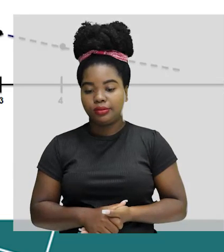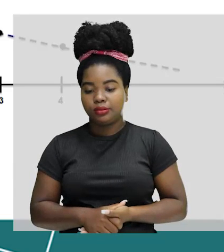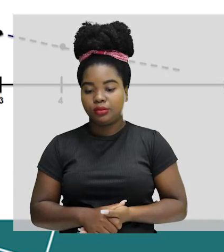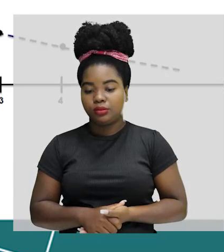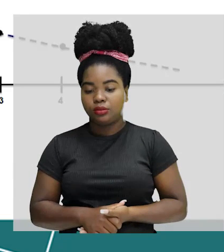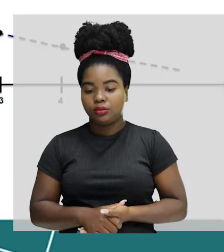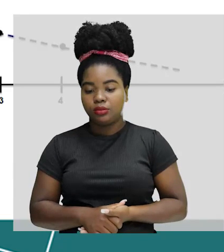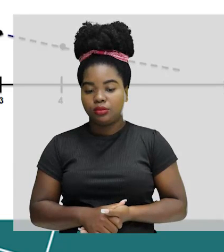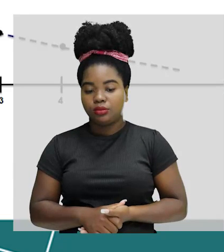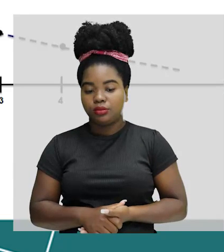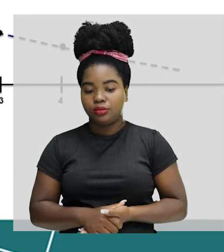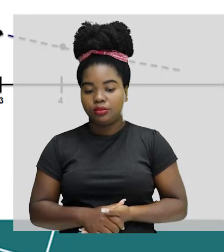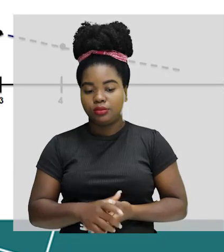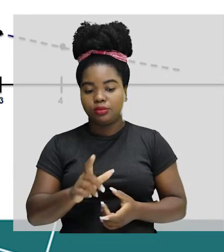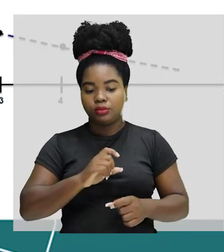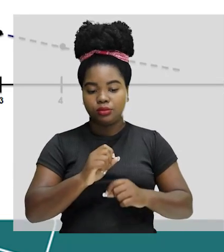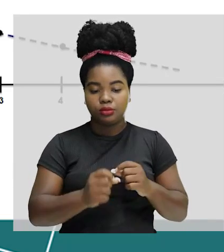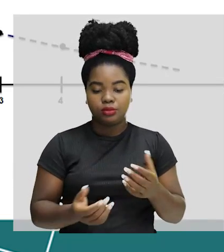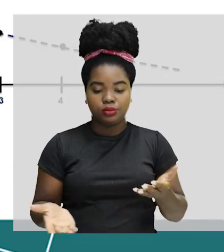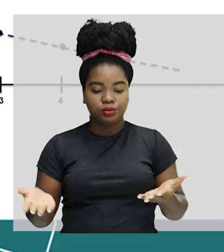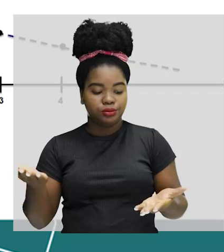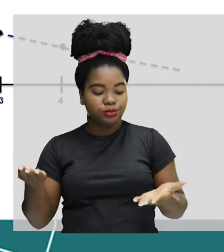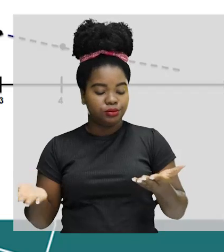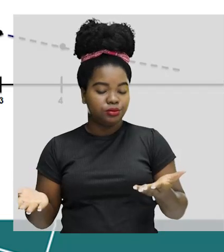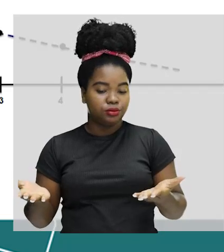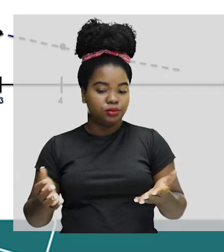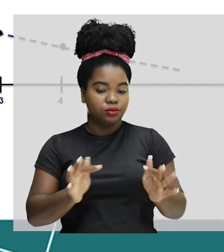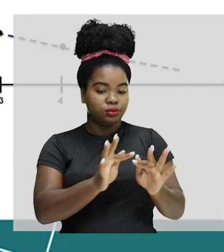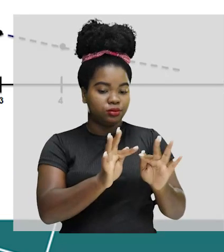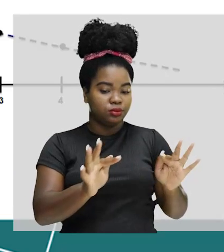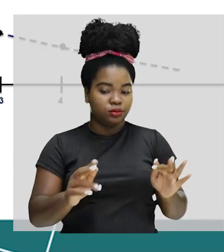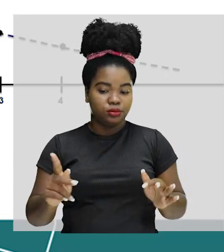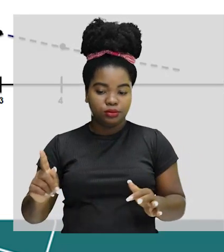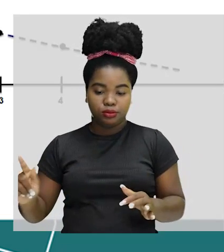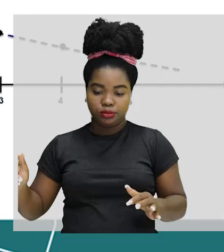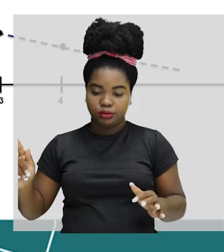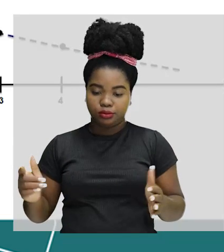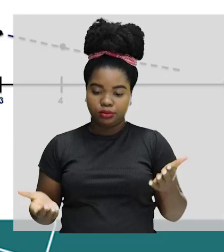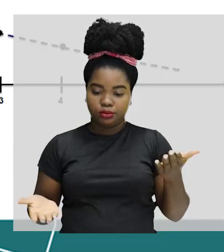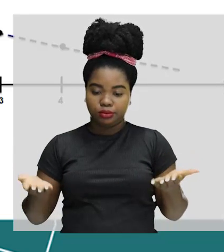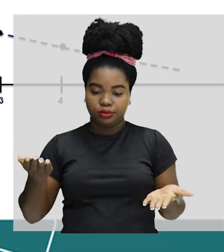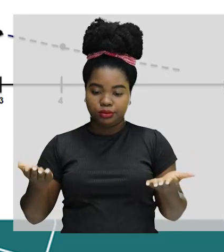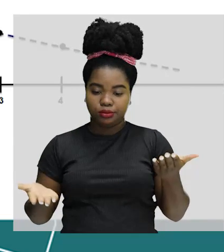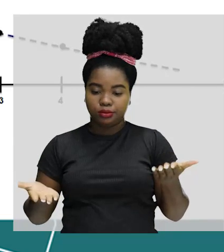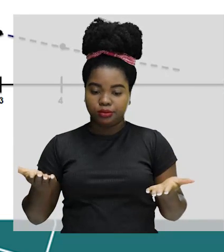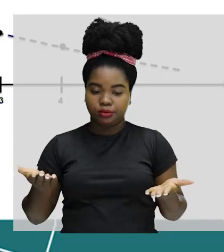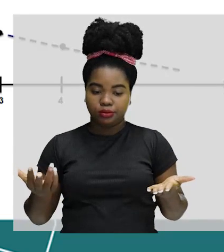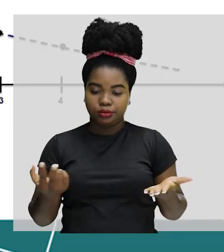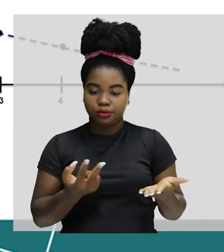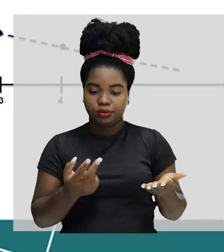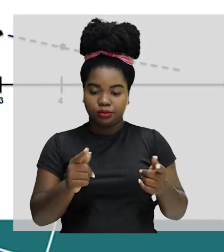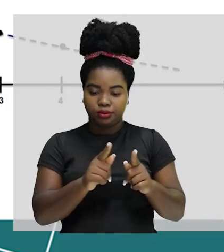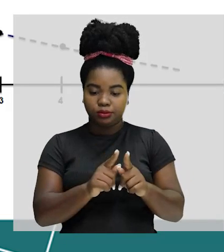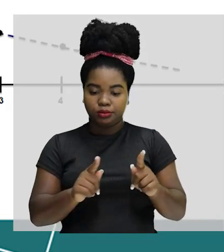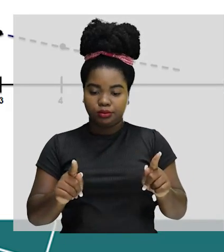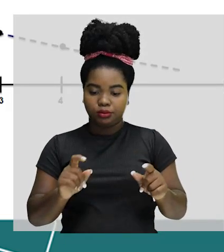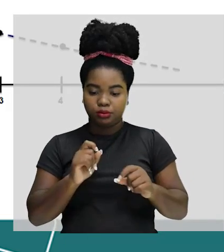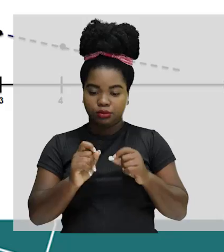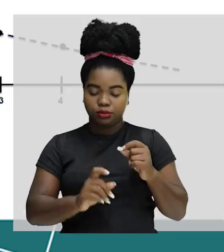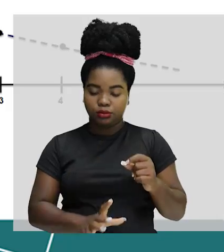quando eu faço essa comparação, né, dos dois gráficos, o que a gente